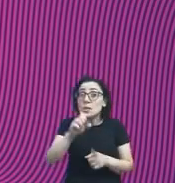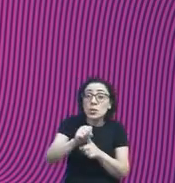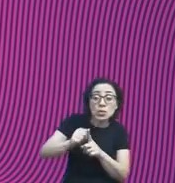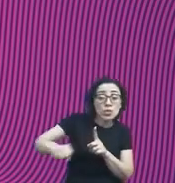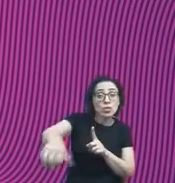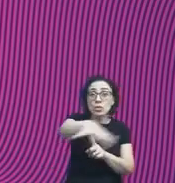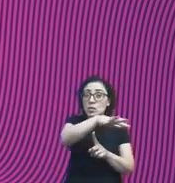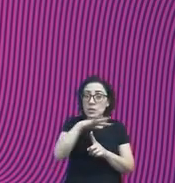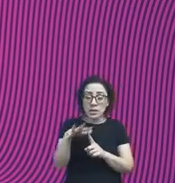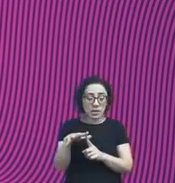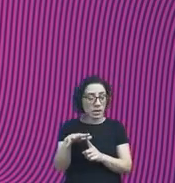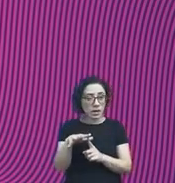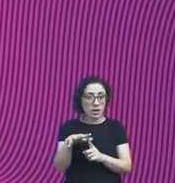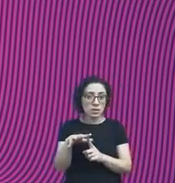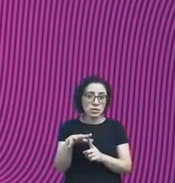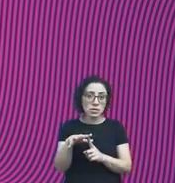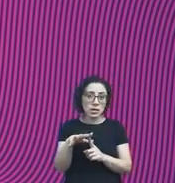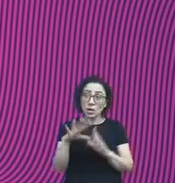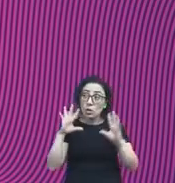gente retomar